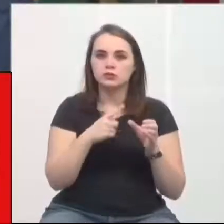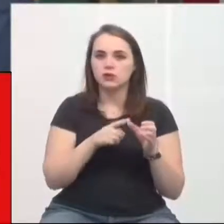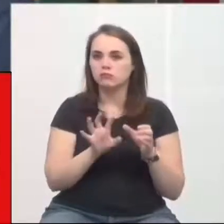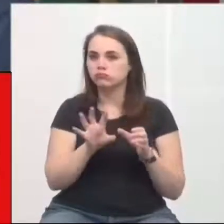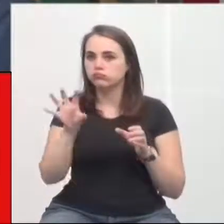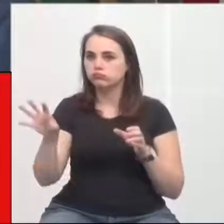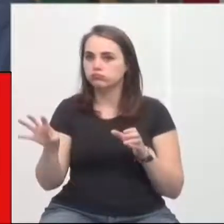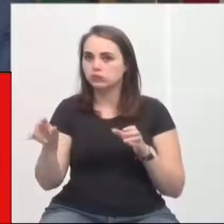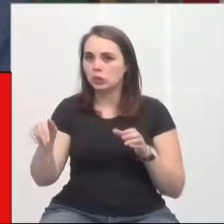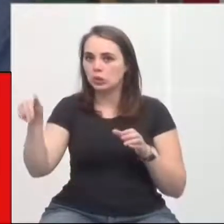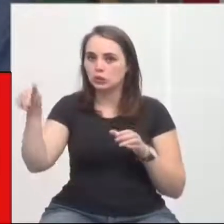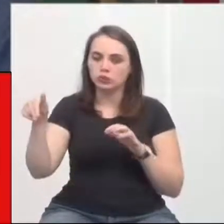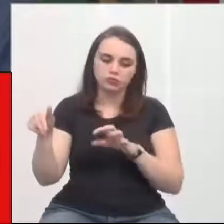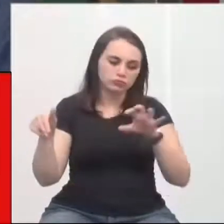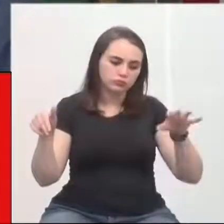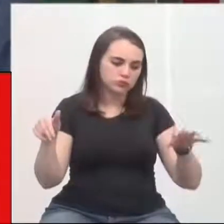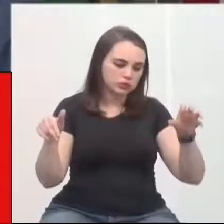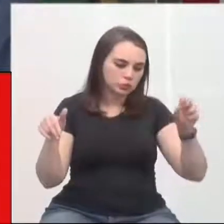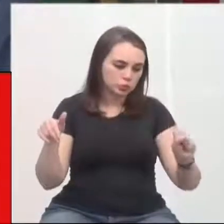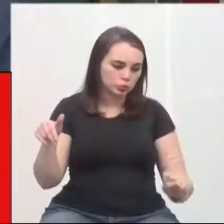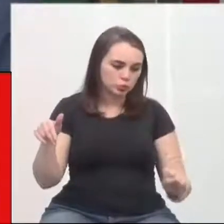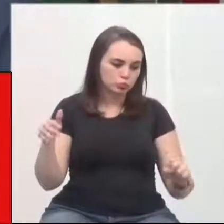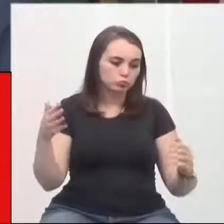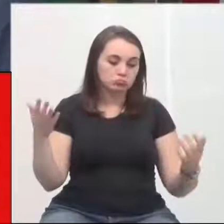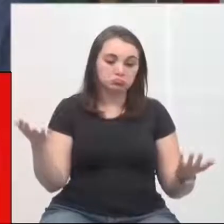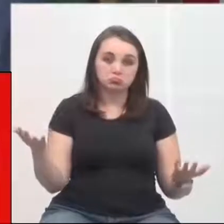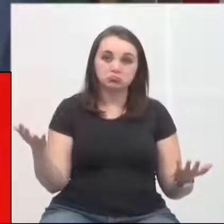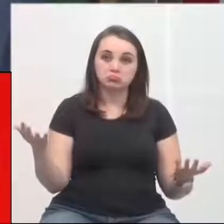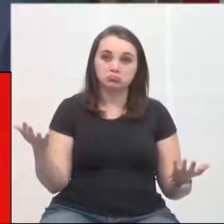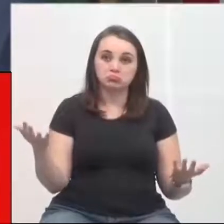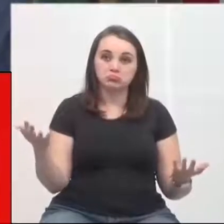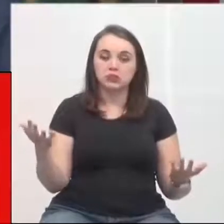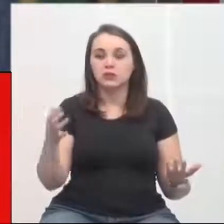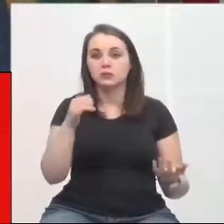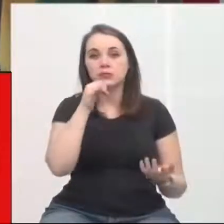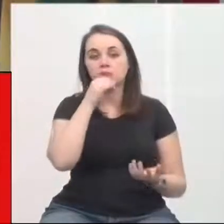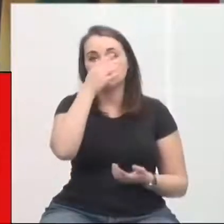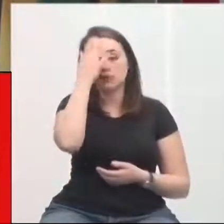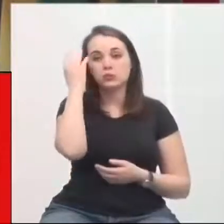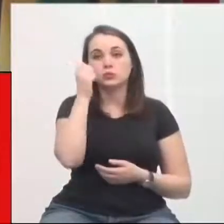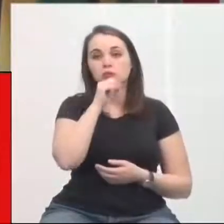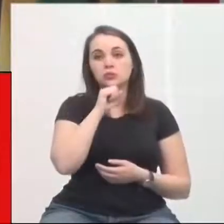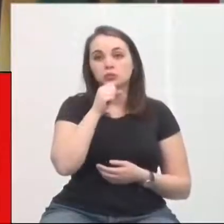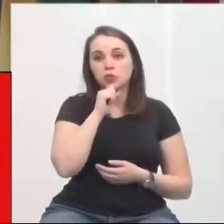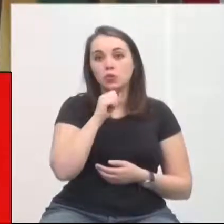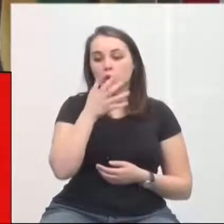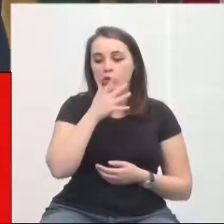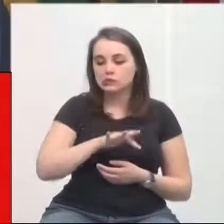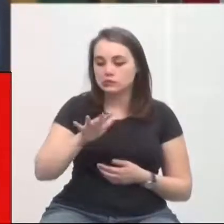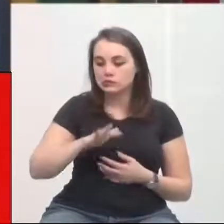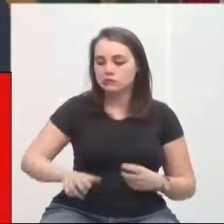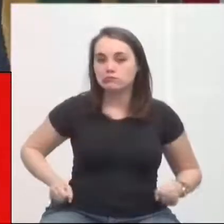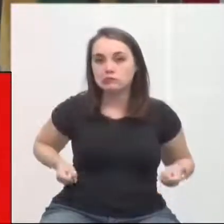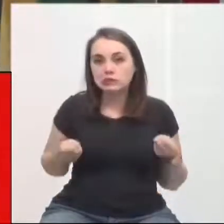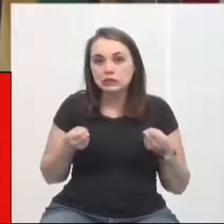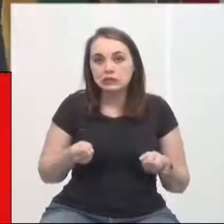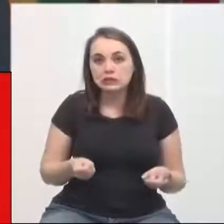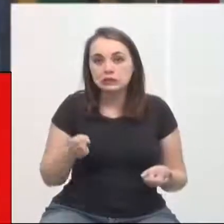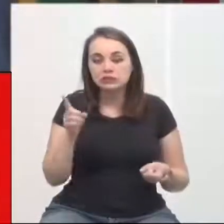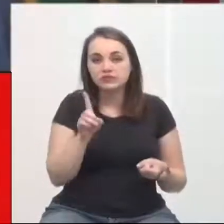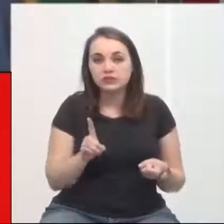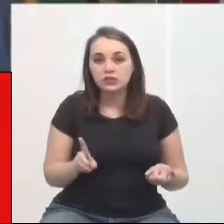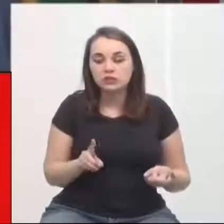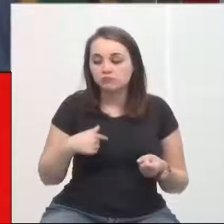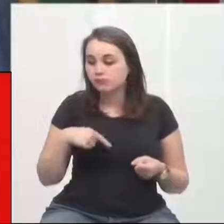Criciúma do Norte e a Criciúma do Sul, em que um idoso, um cadeirante, uma criança, para ir de um lado para o